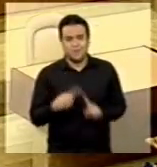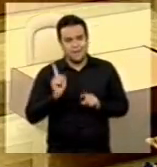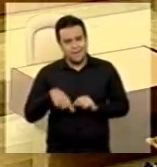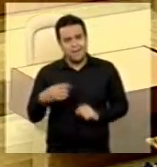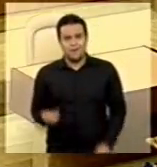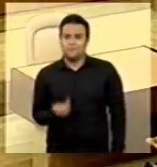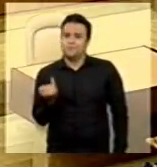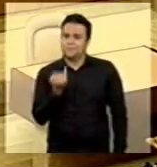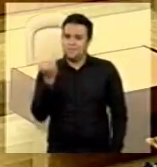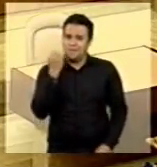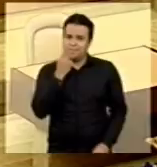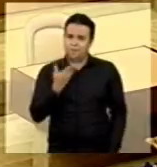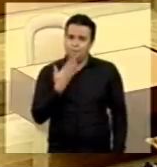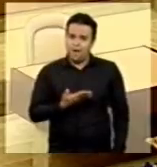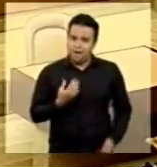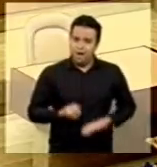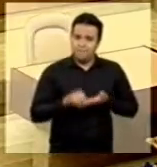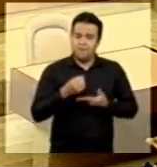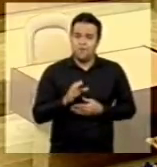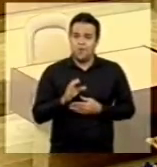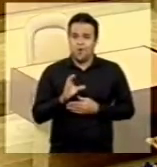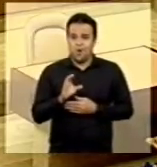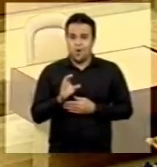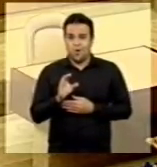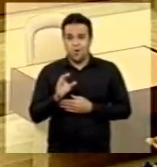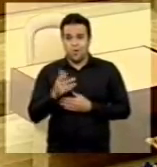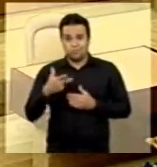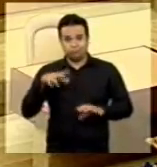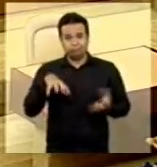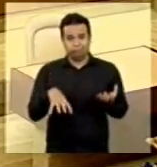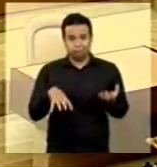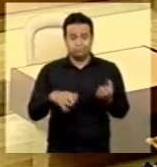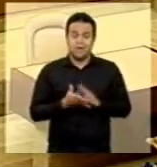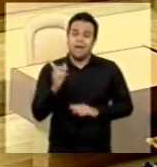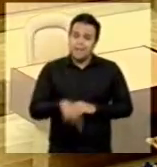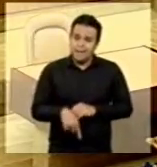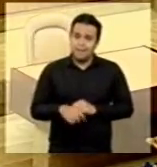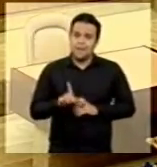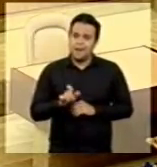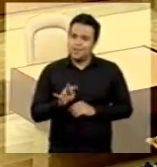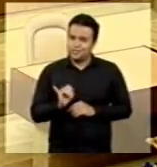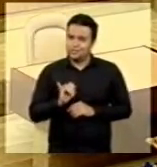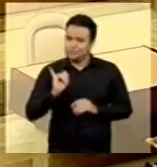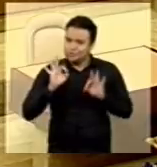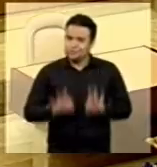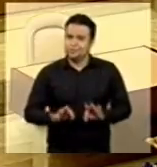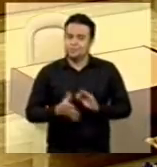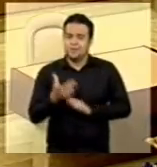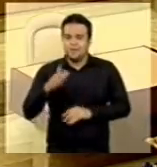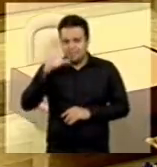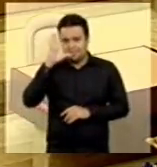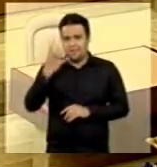em favor dos congressistas. Isso tudo torna plenamente legítima a decisão que